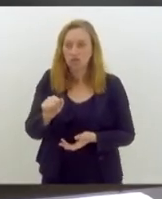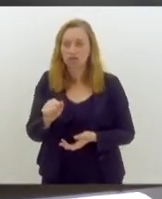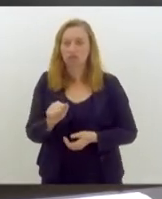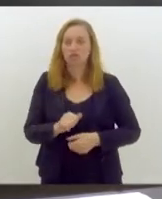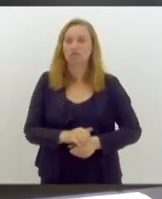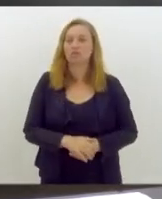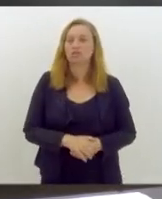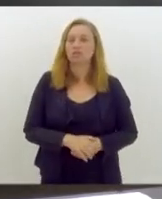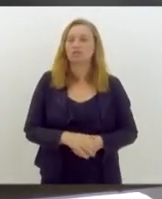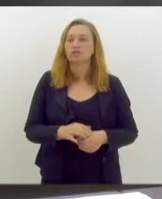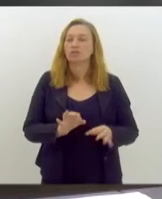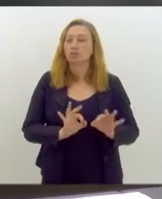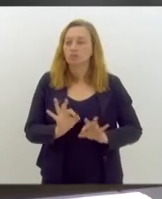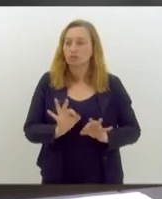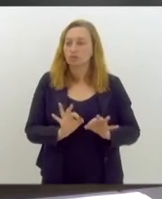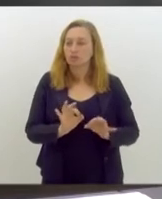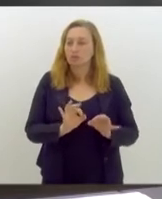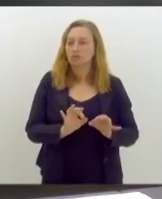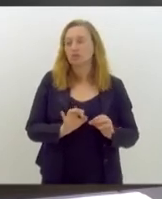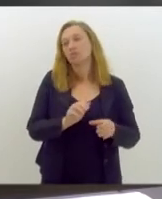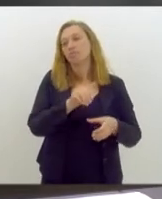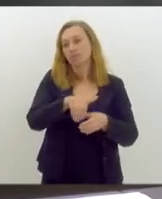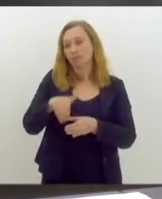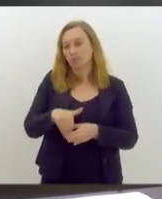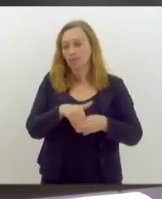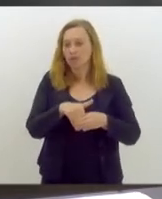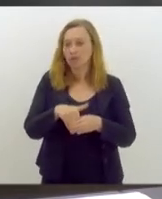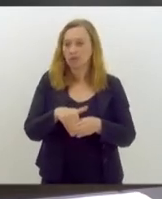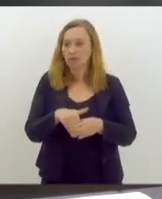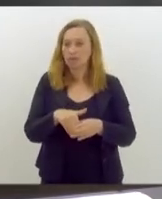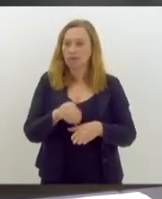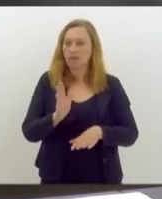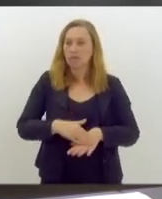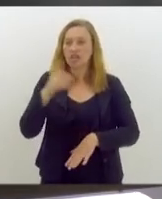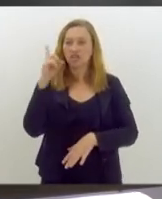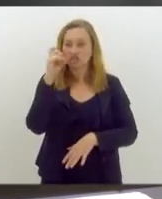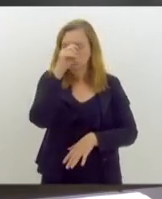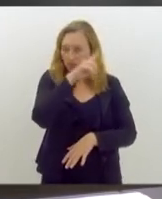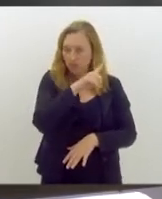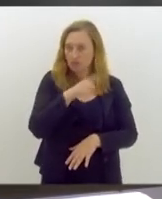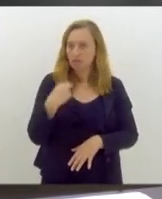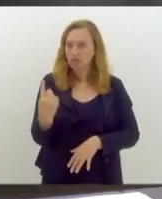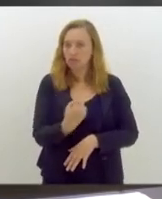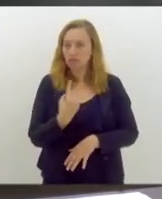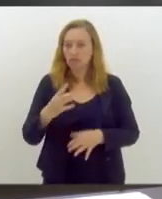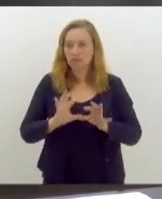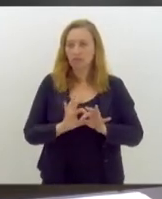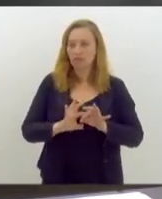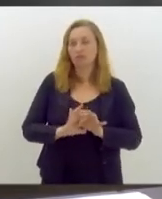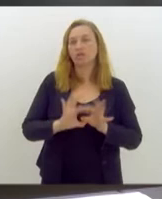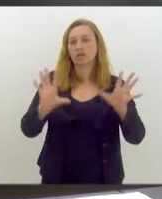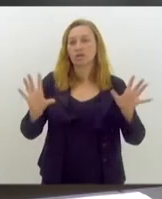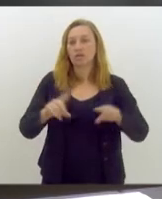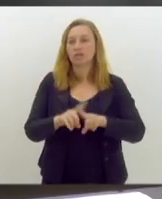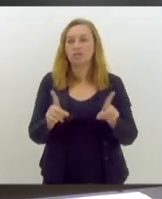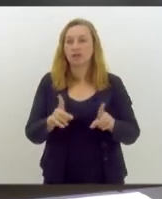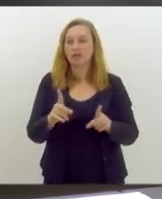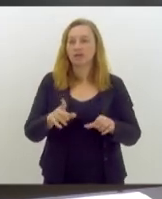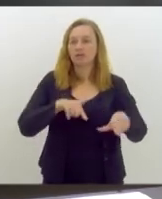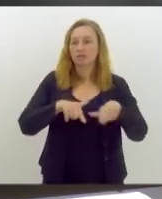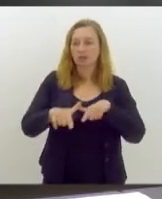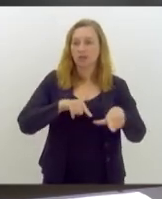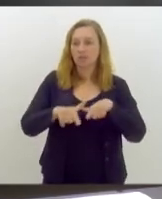um processo eleitoral que foi dos mais difíceis né da nossa democracia mas o trabalho